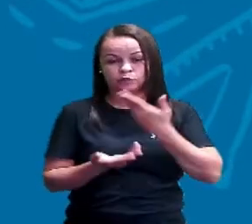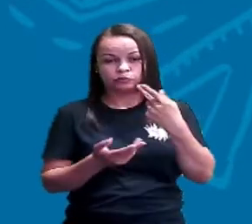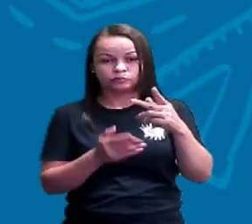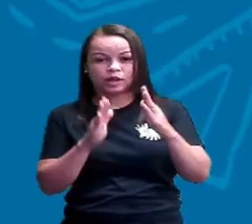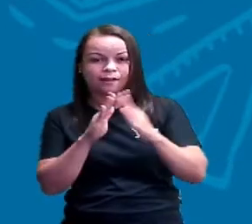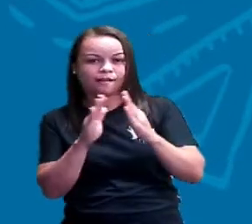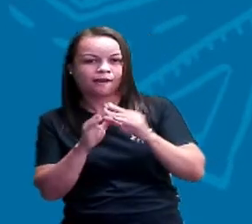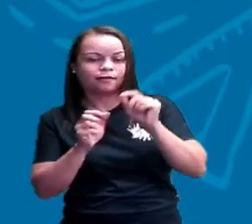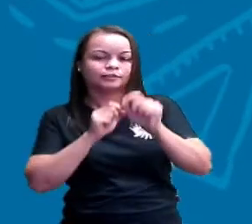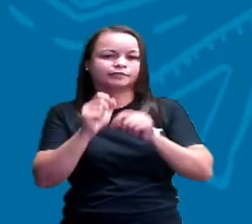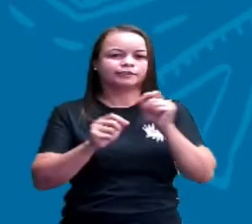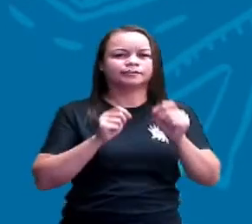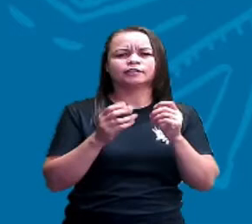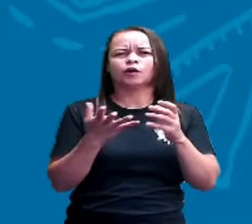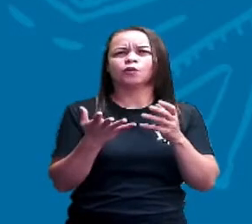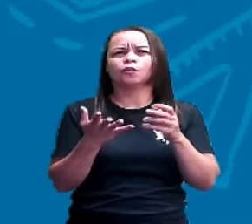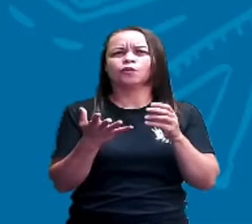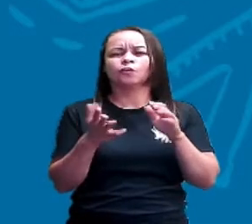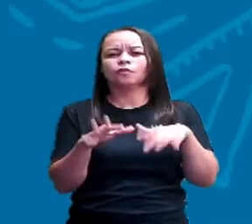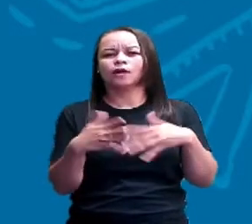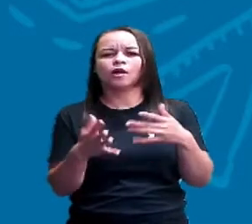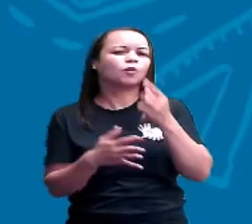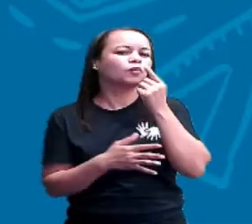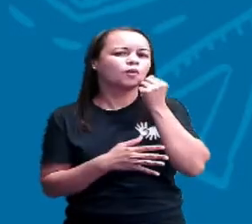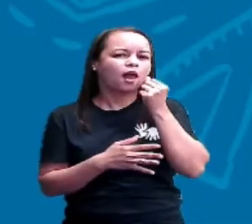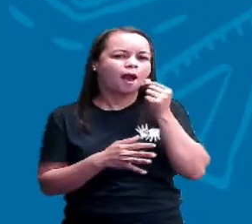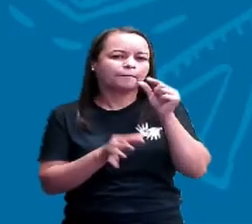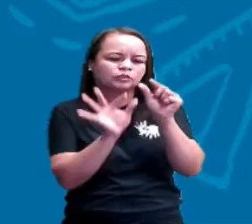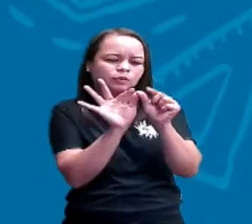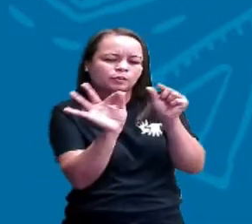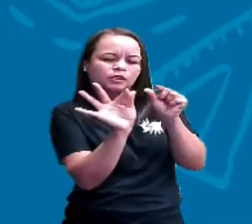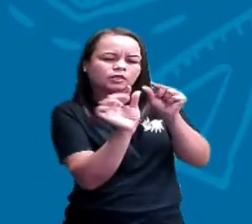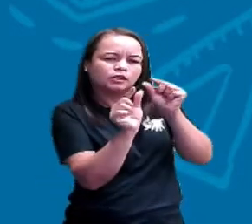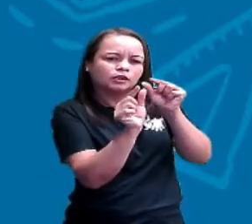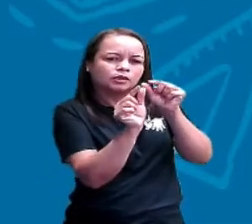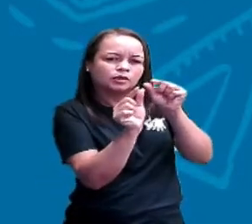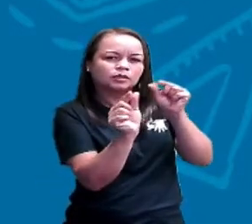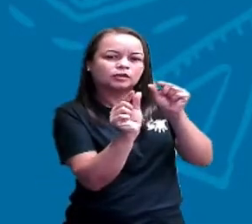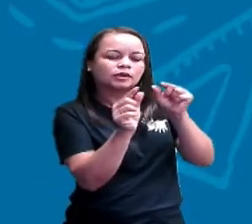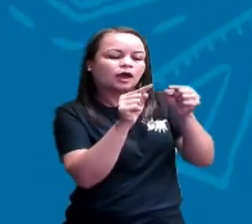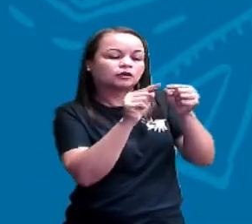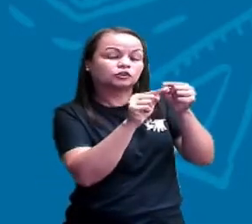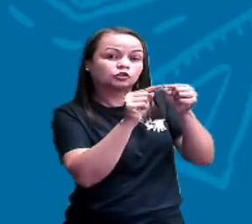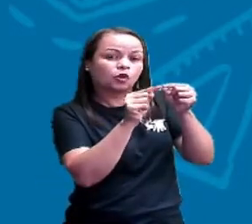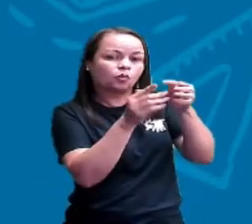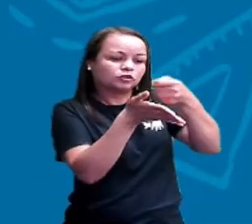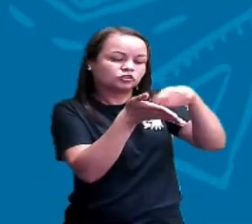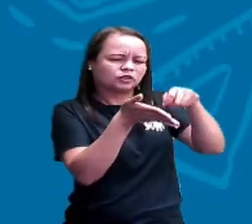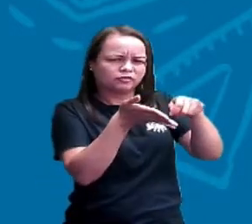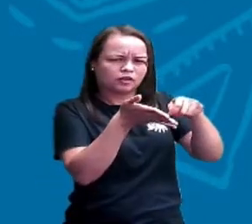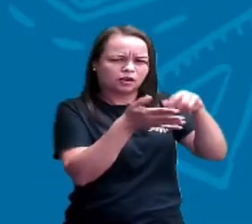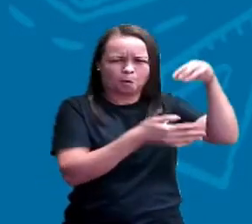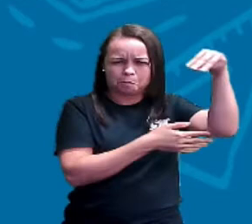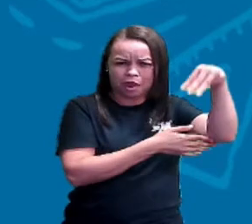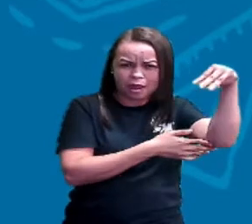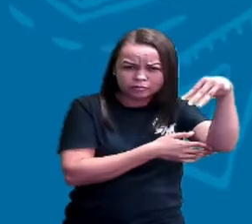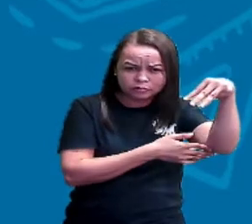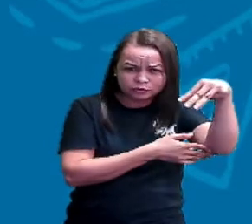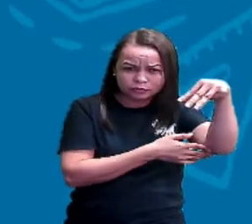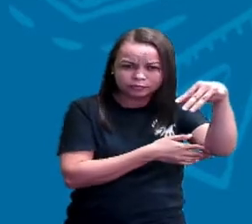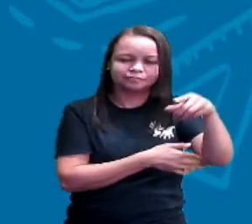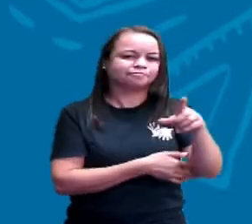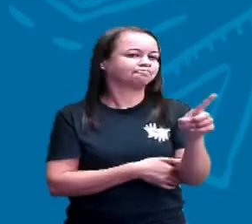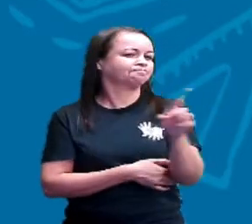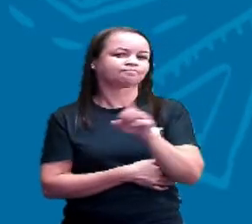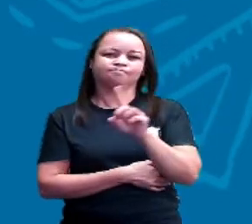pontinha desse lápis, qual seria a melhor unidade de medida para a gente usar? O metro? Não,